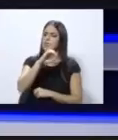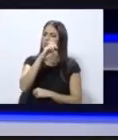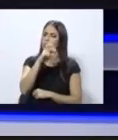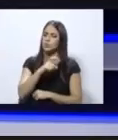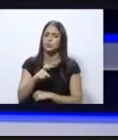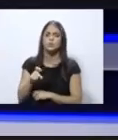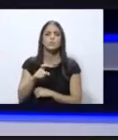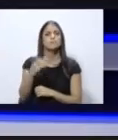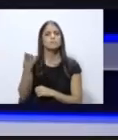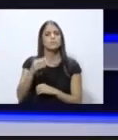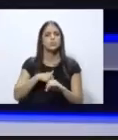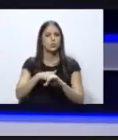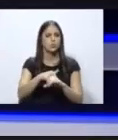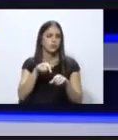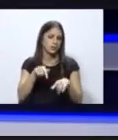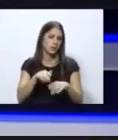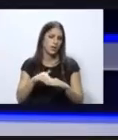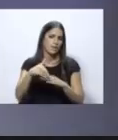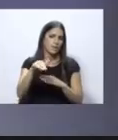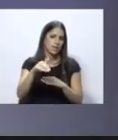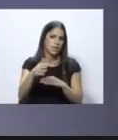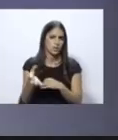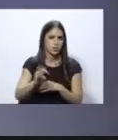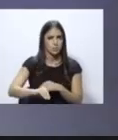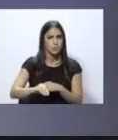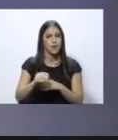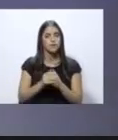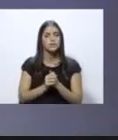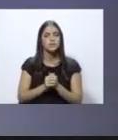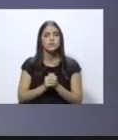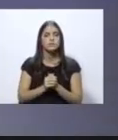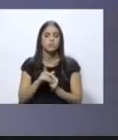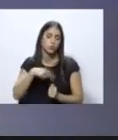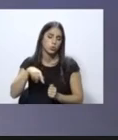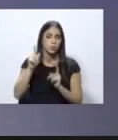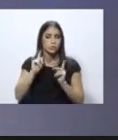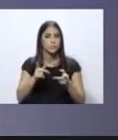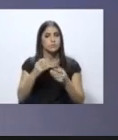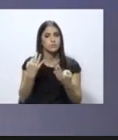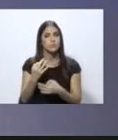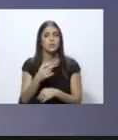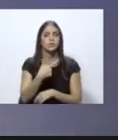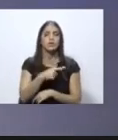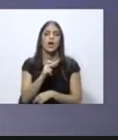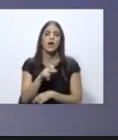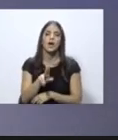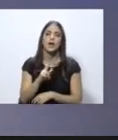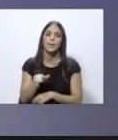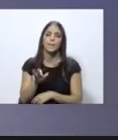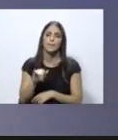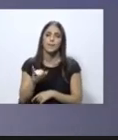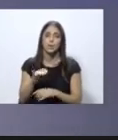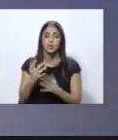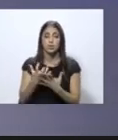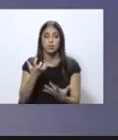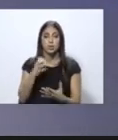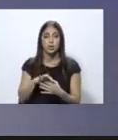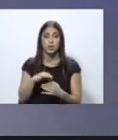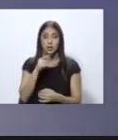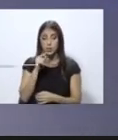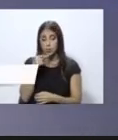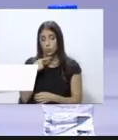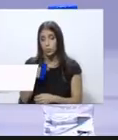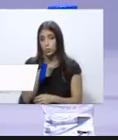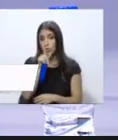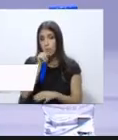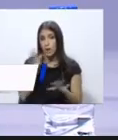mais avançados no terreno. Começamos com Mehdi Taremi, que se destacou de forma clara no Rio Ave na última temporada.